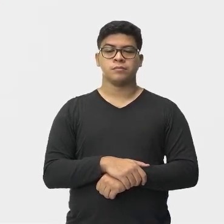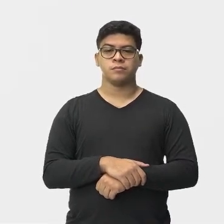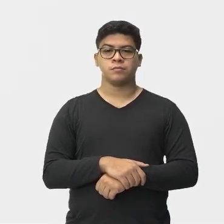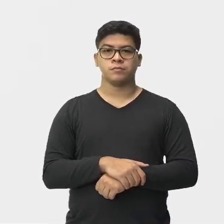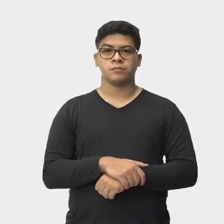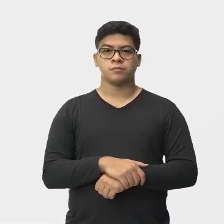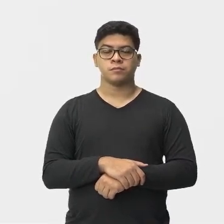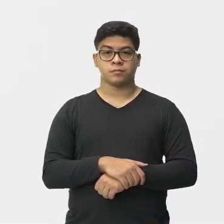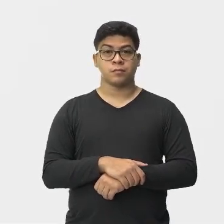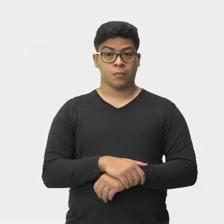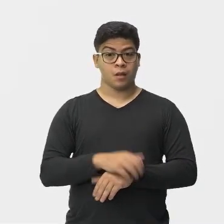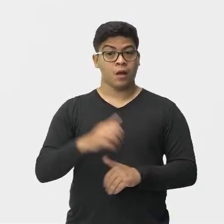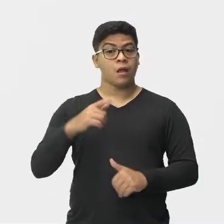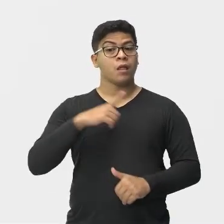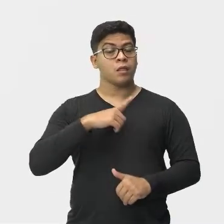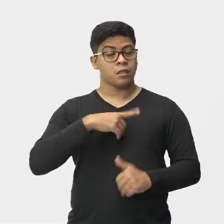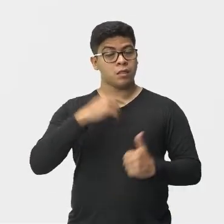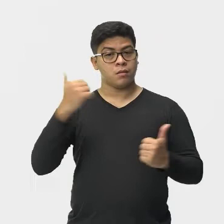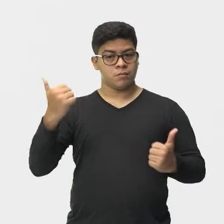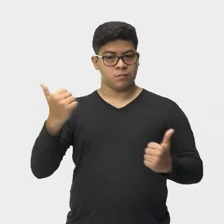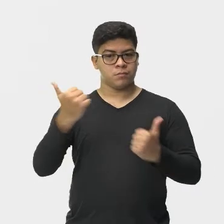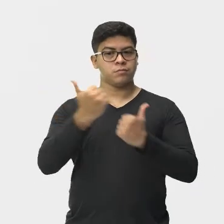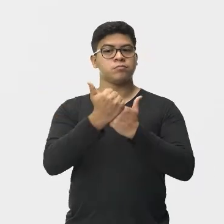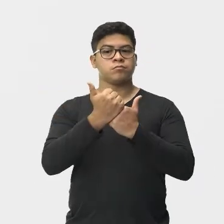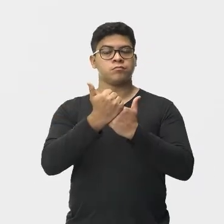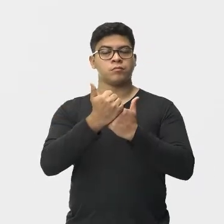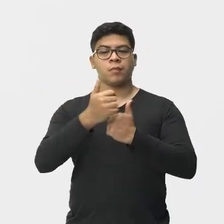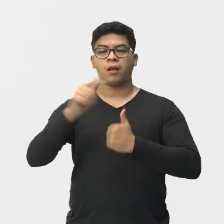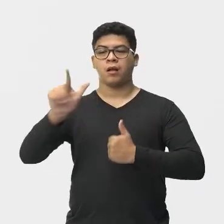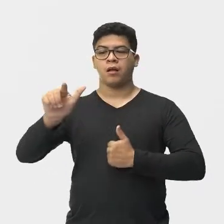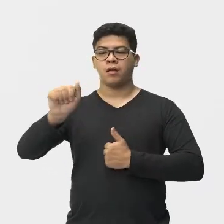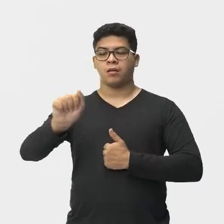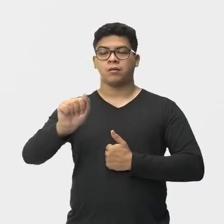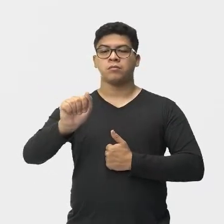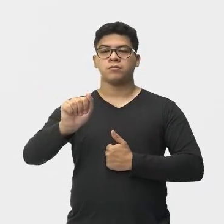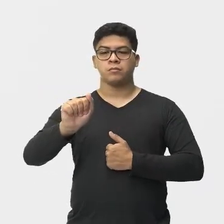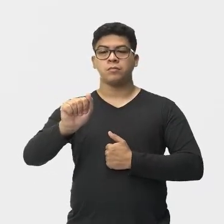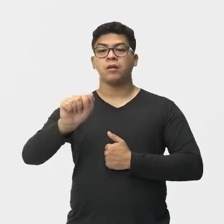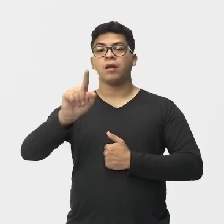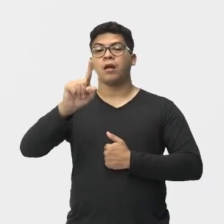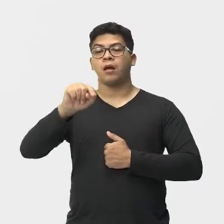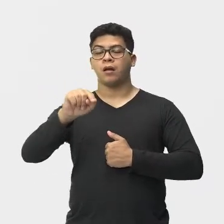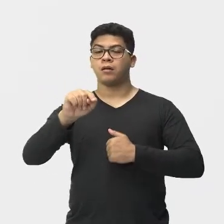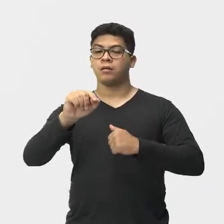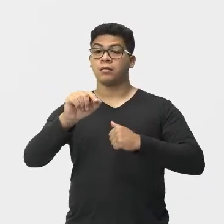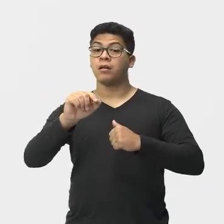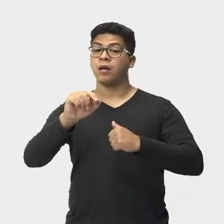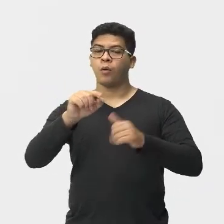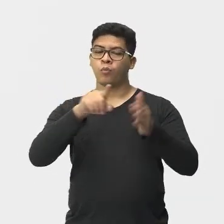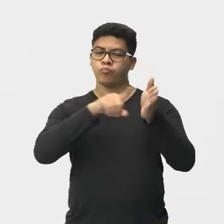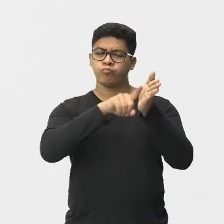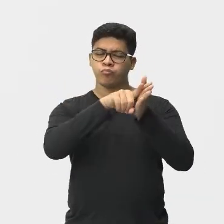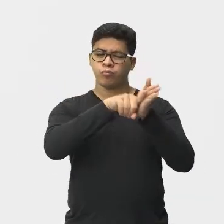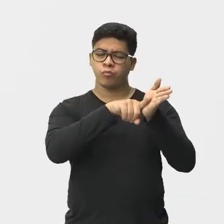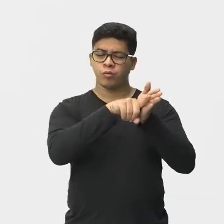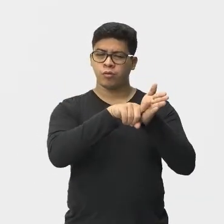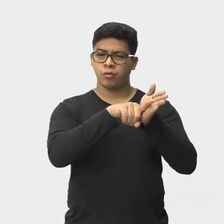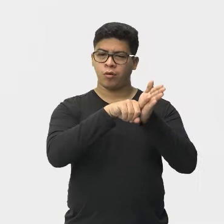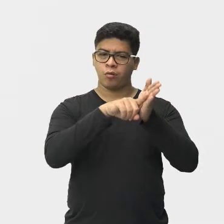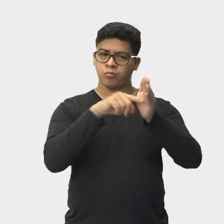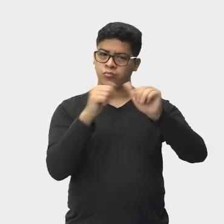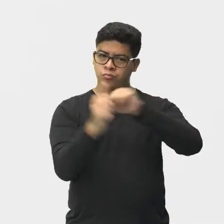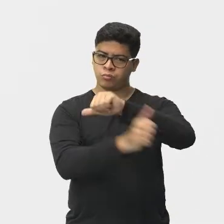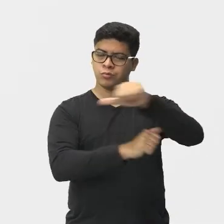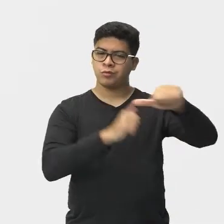Olha, houve a substituição, né? Esse lá corresponde à sua investigação, tá certo?